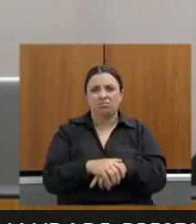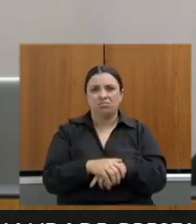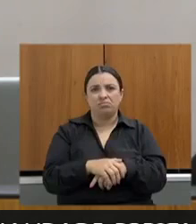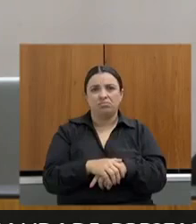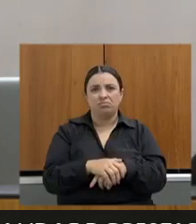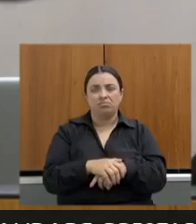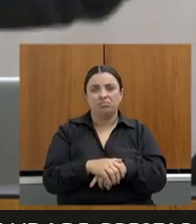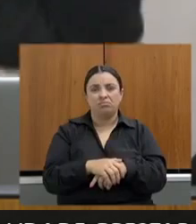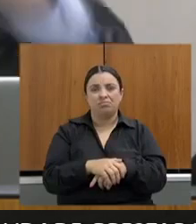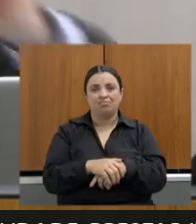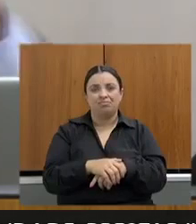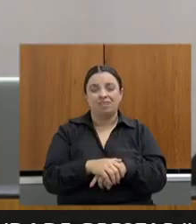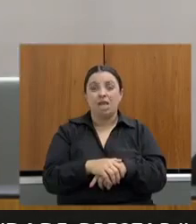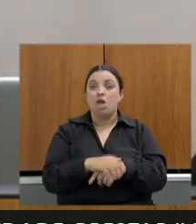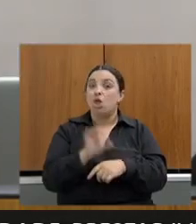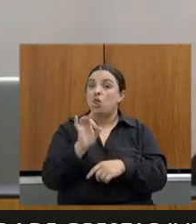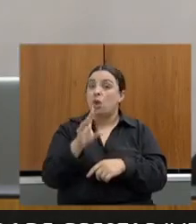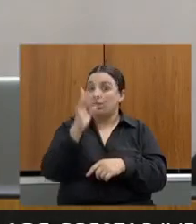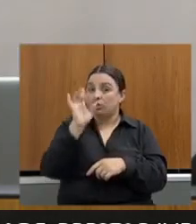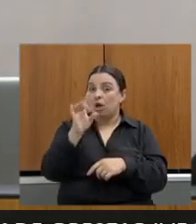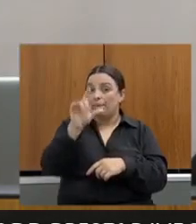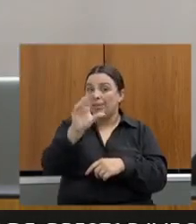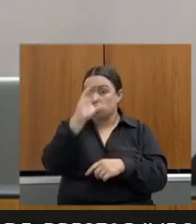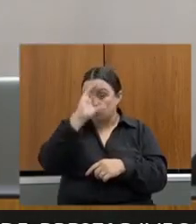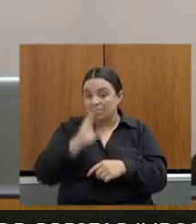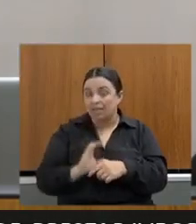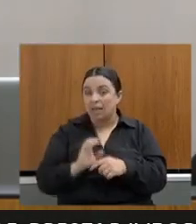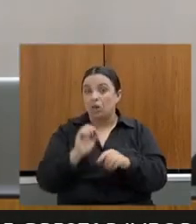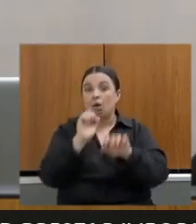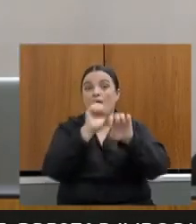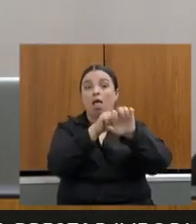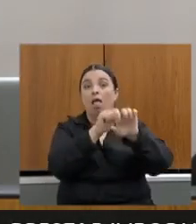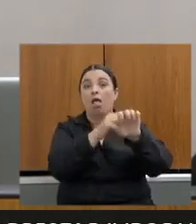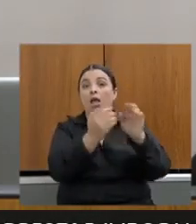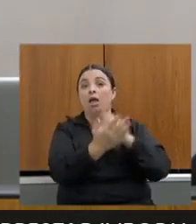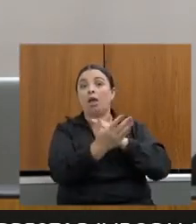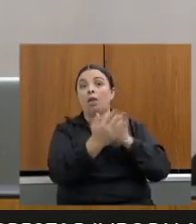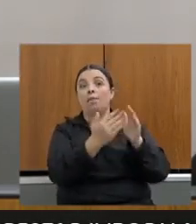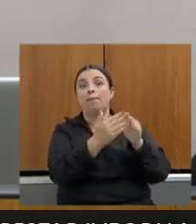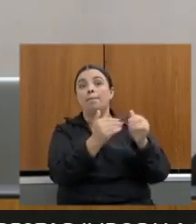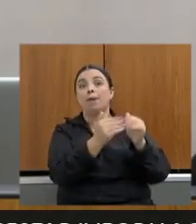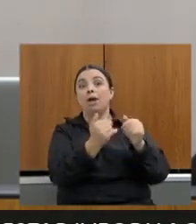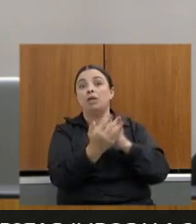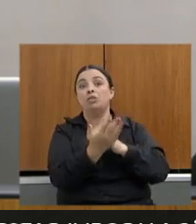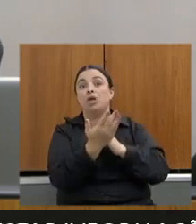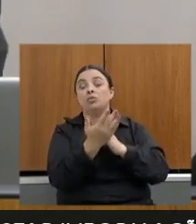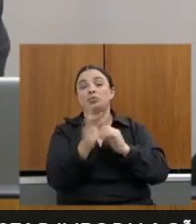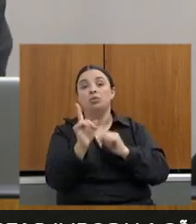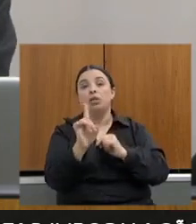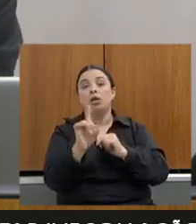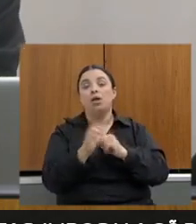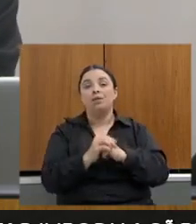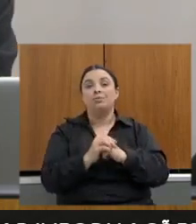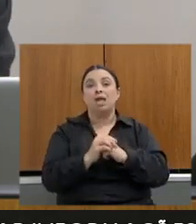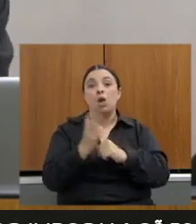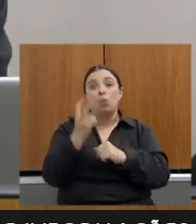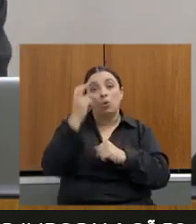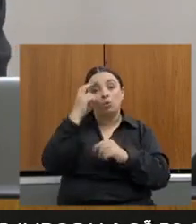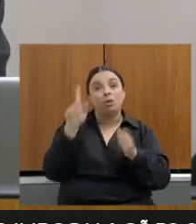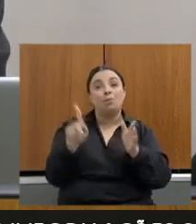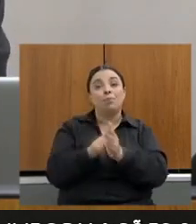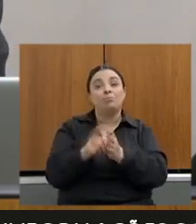só com cidadão que bate à porta e eu tô falando de uma cultura secretário não é da sua pasta é uma cultura da